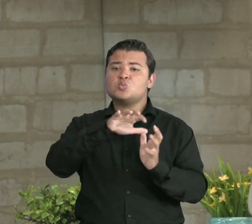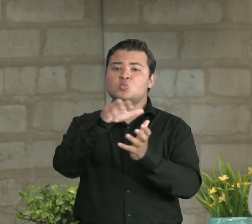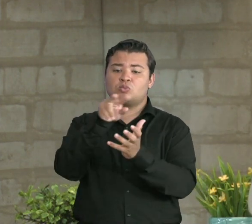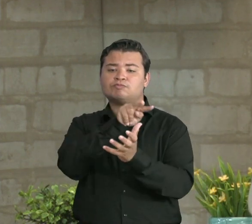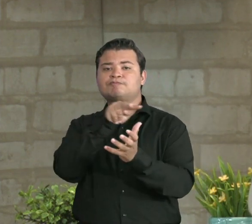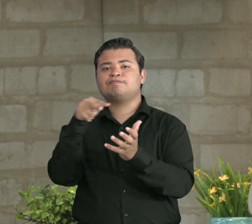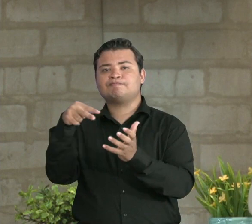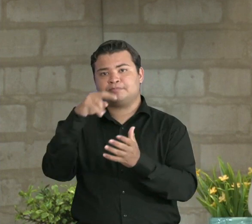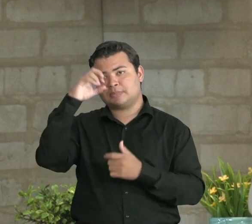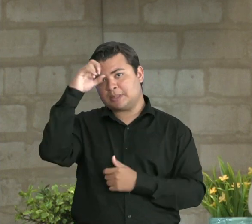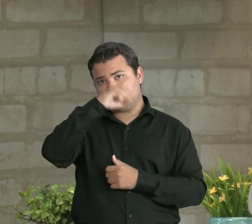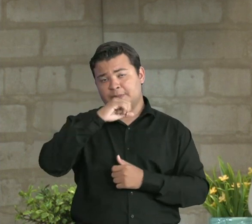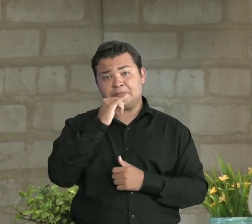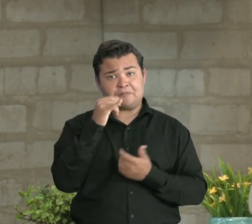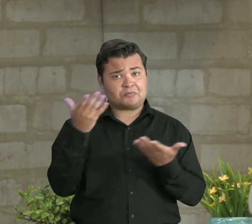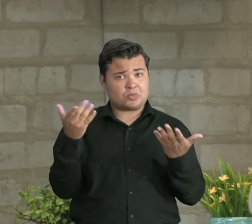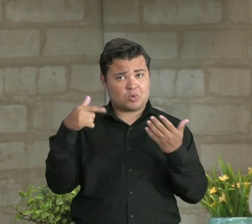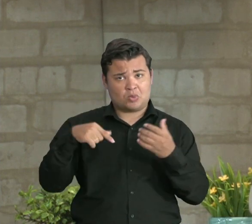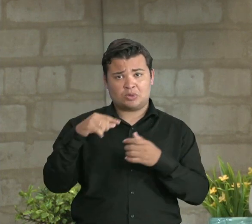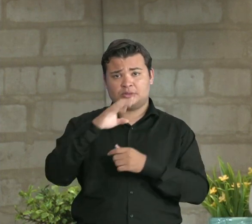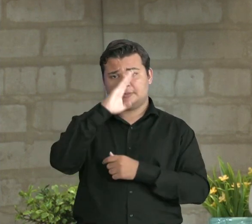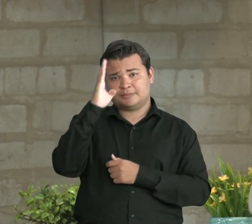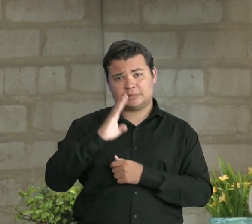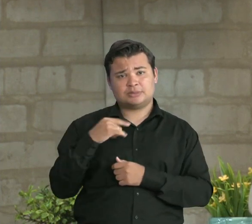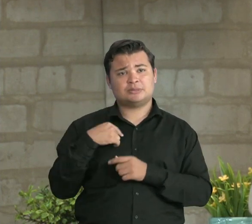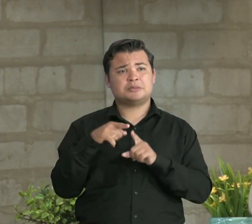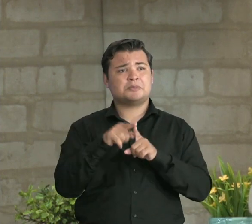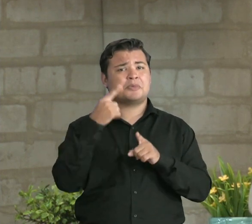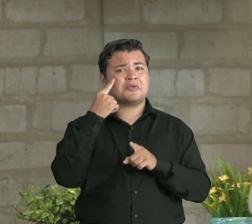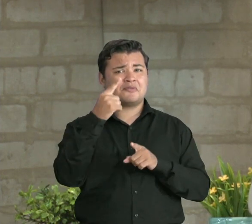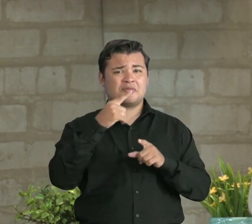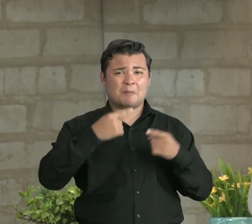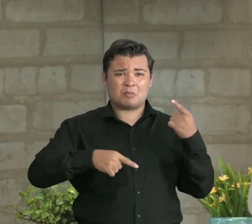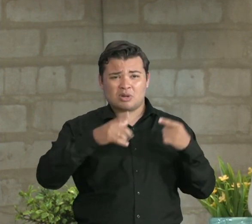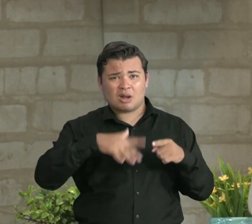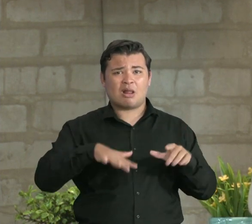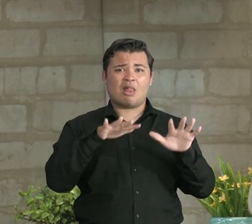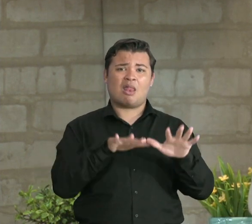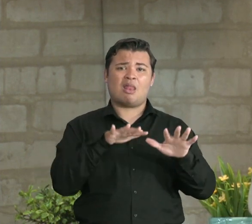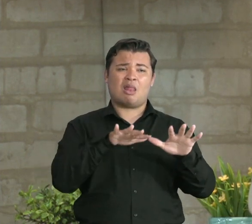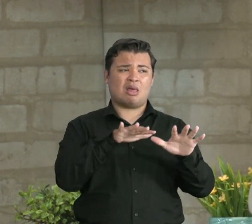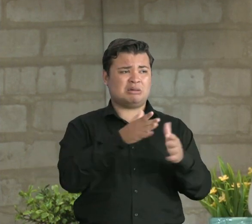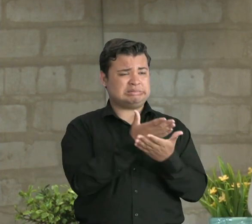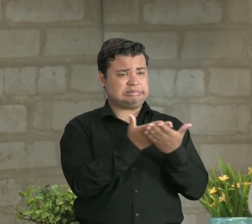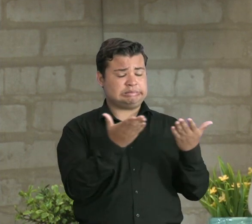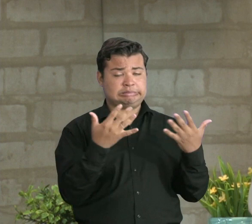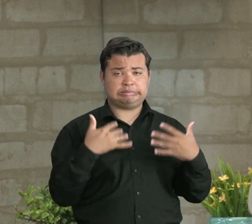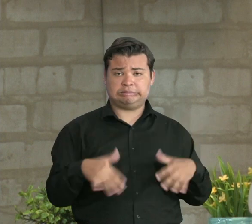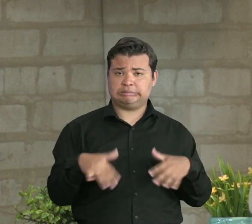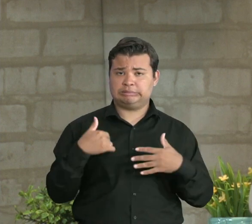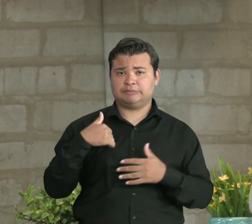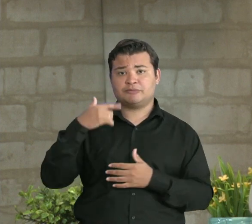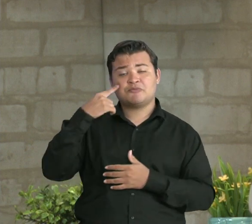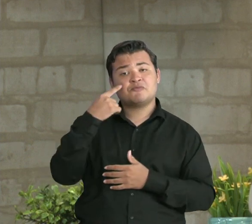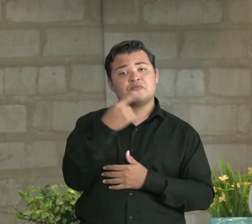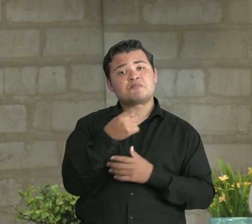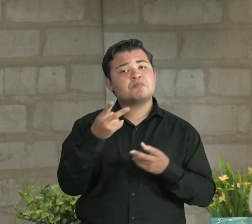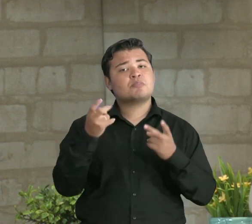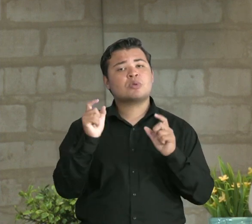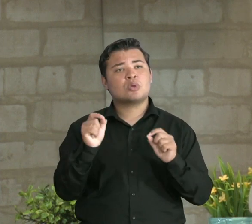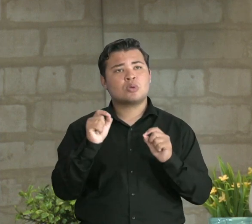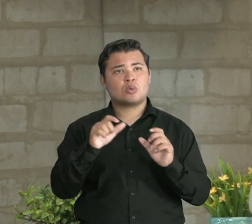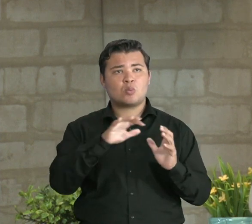vê o Brasil hoje, e a gente vê pelas manifestações políticas, o quão essa compreensão do mundo, do que ocorre, do